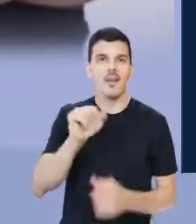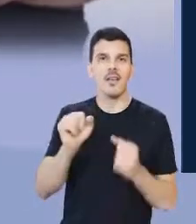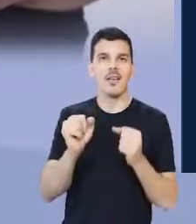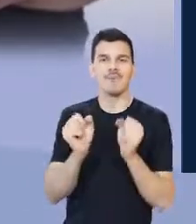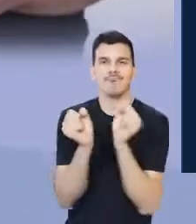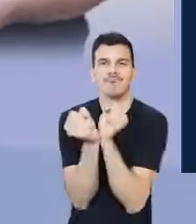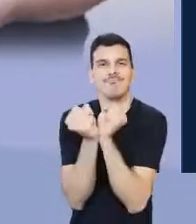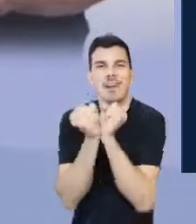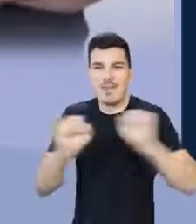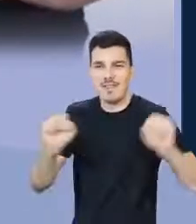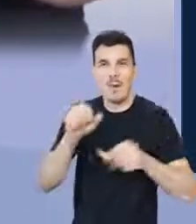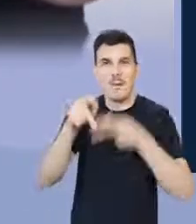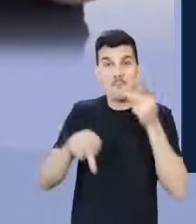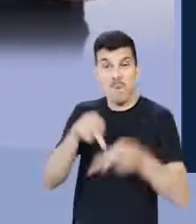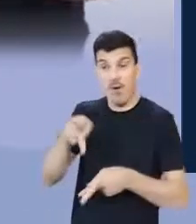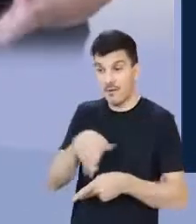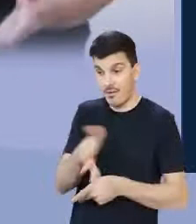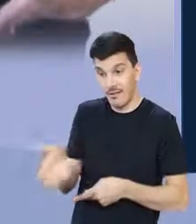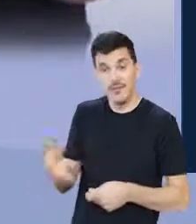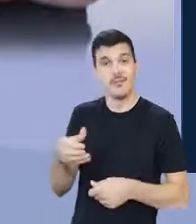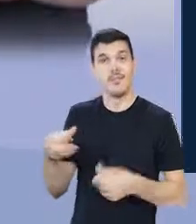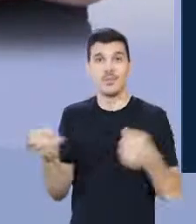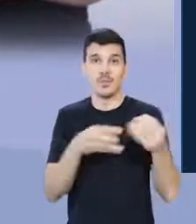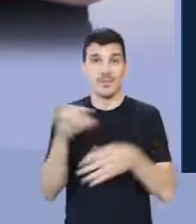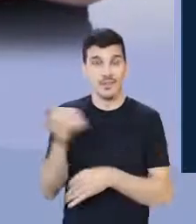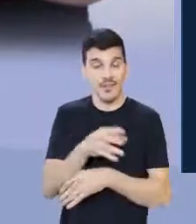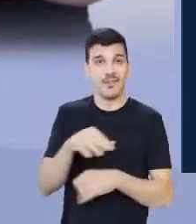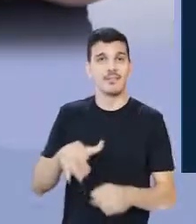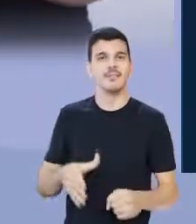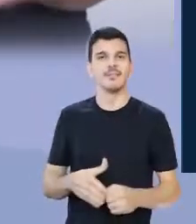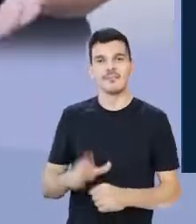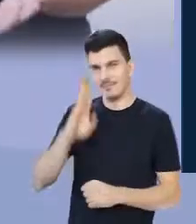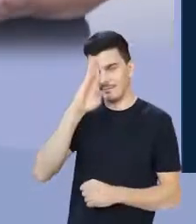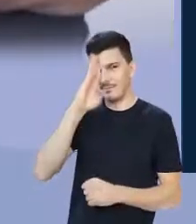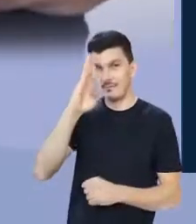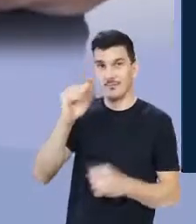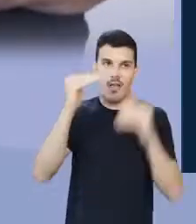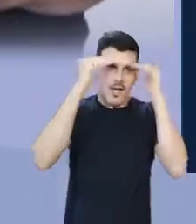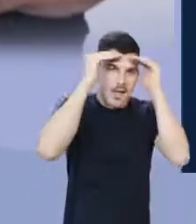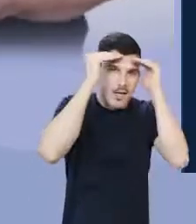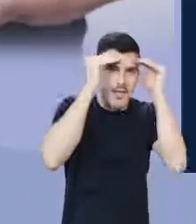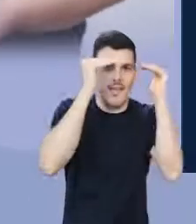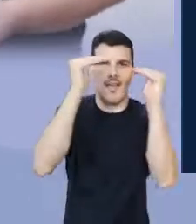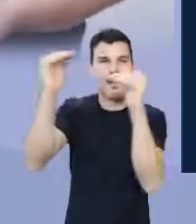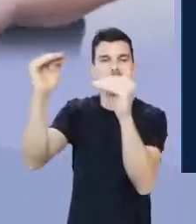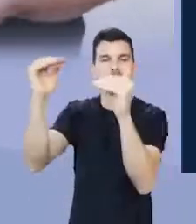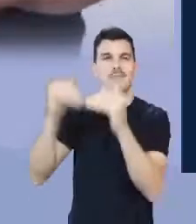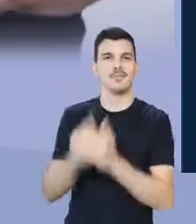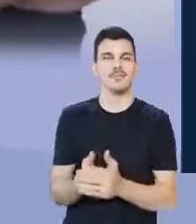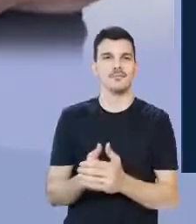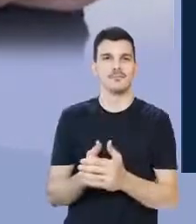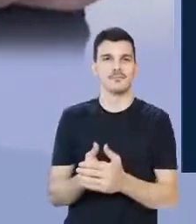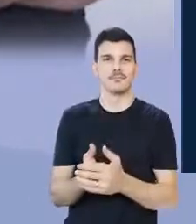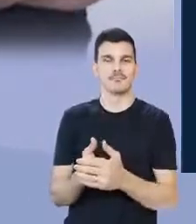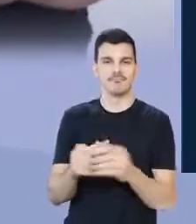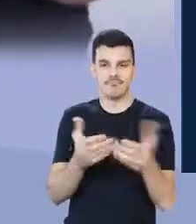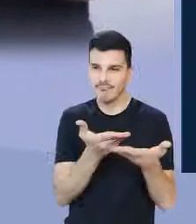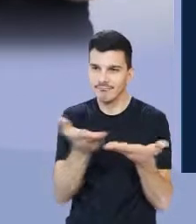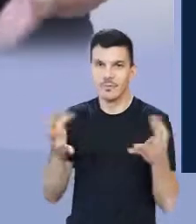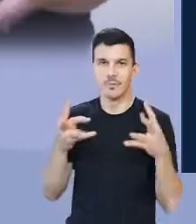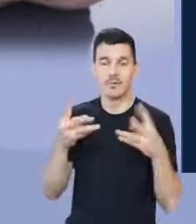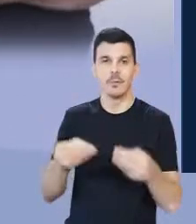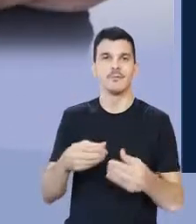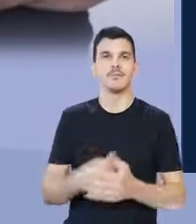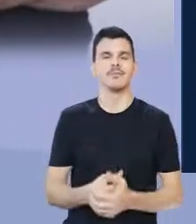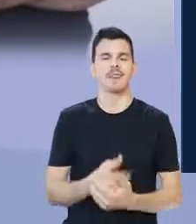trará libertação, inovação e, sobretudo, respeito, reconhecimento